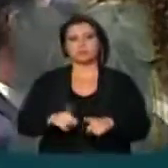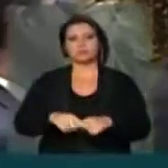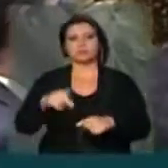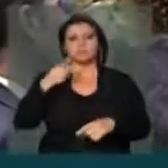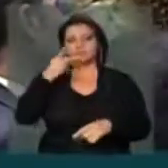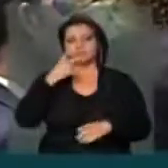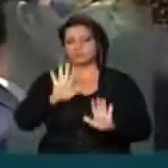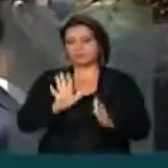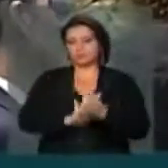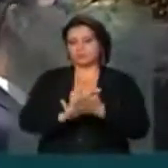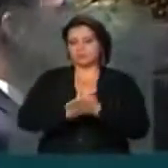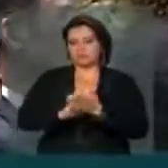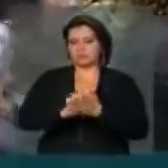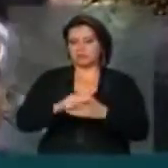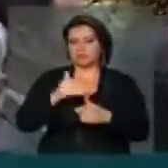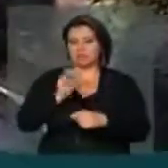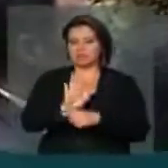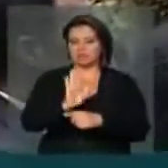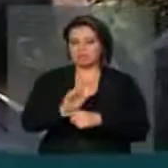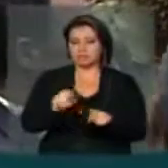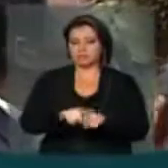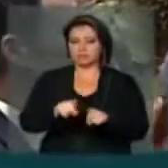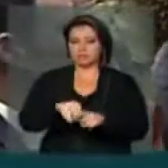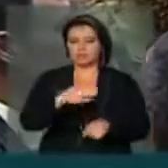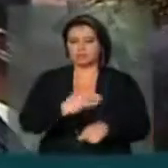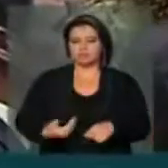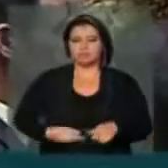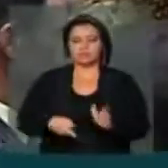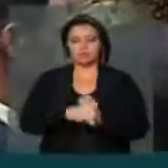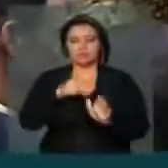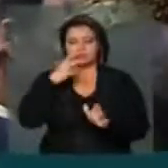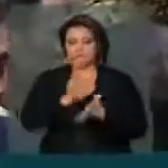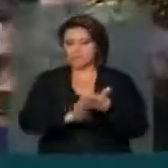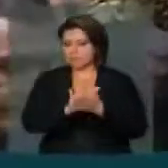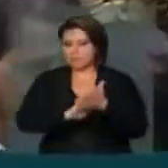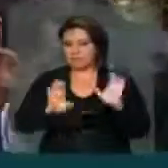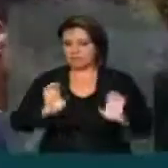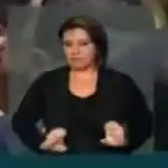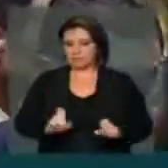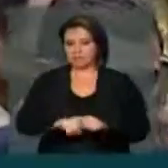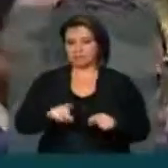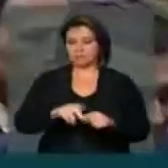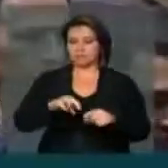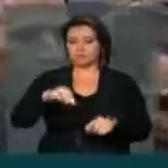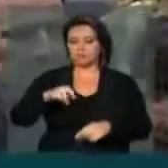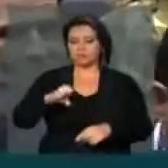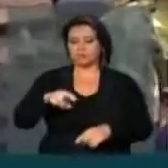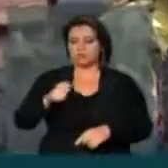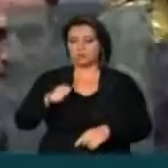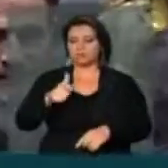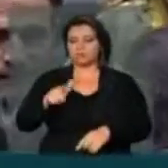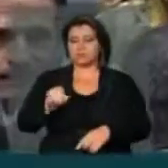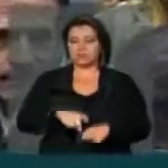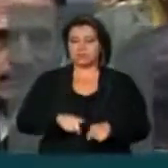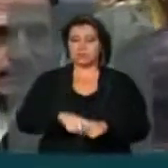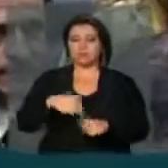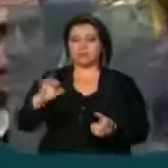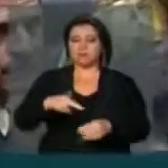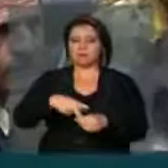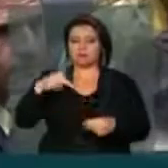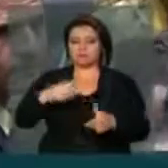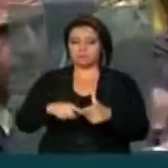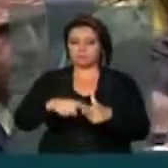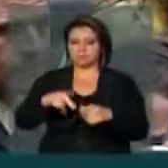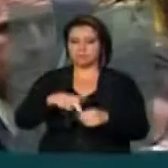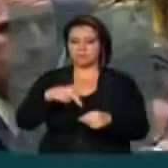das políticas públicas, sem entrar inclusive na questão ética, porque saiu do Mensalão, entrou no Petrolão e ainda não saiu. Por